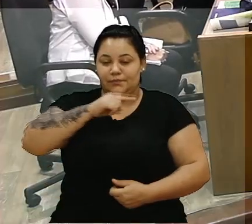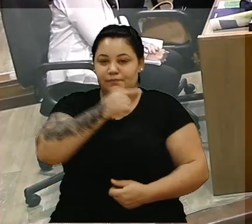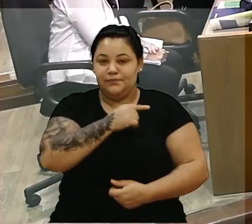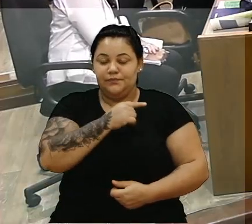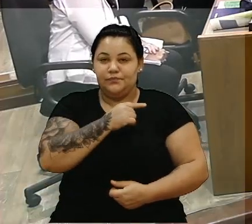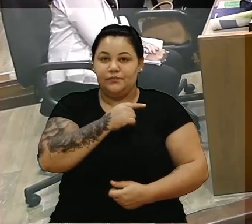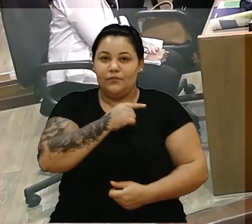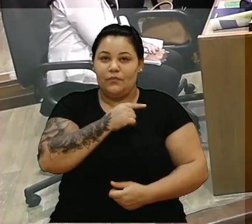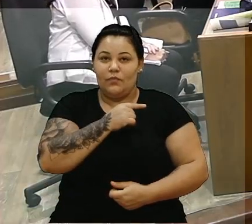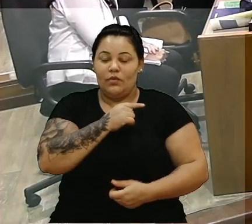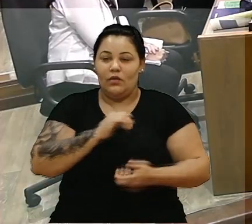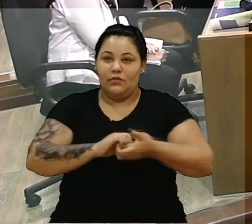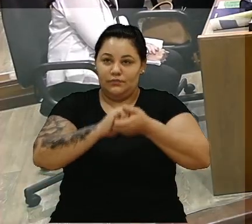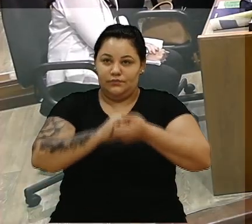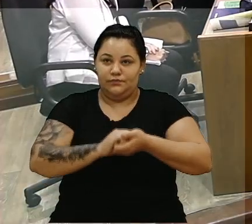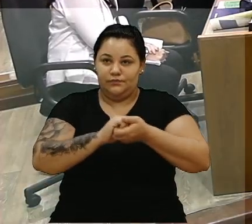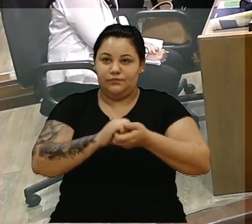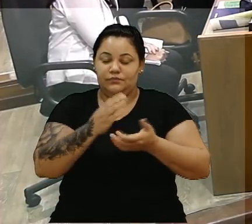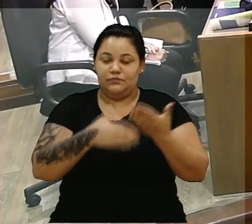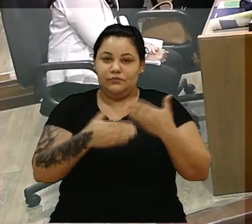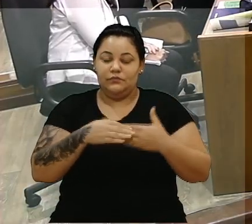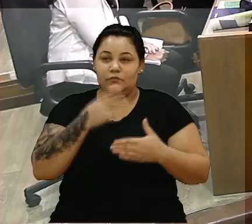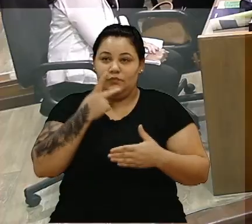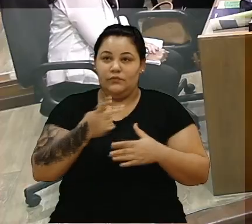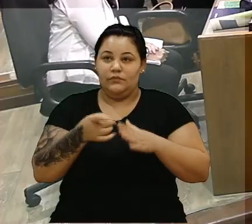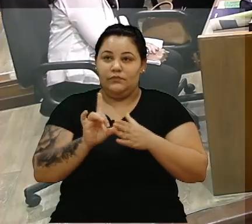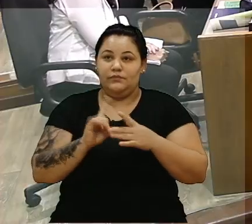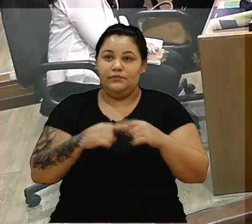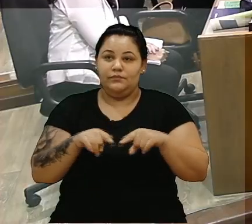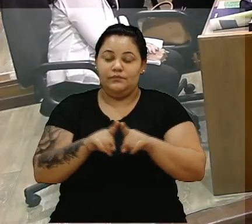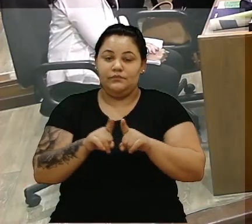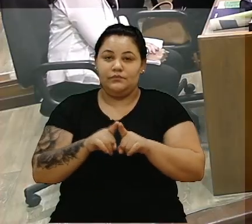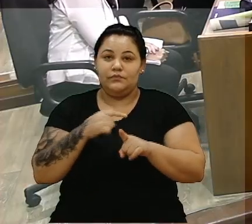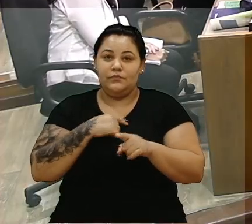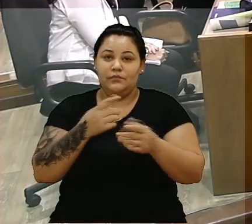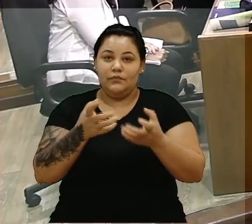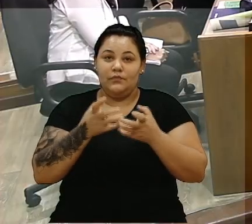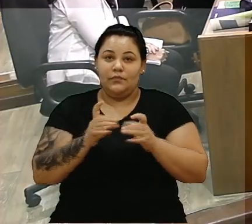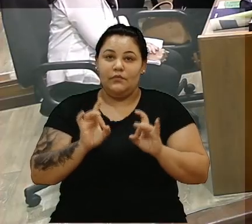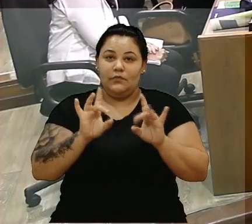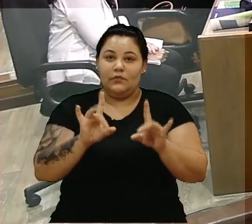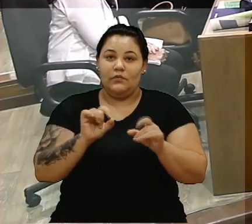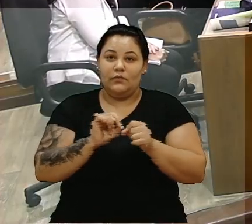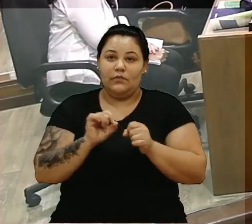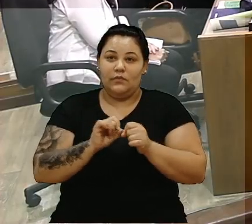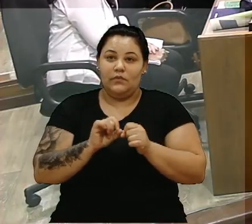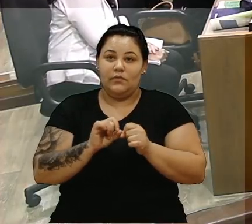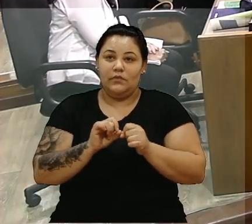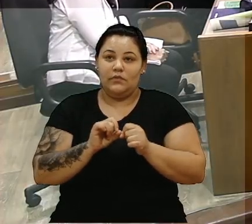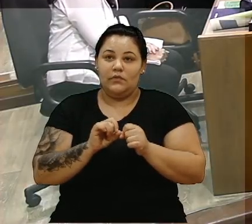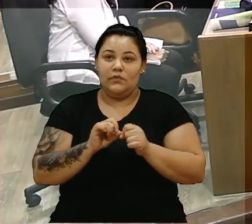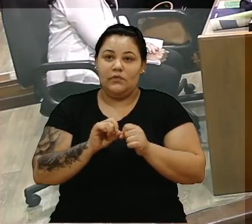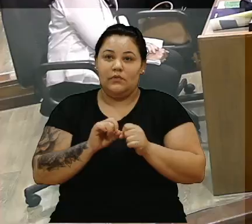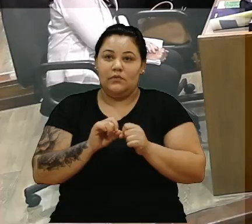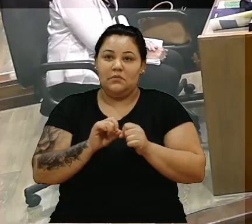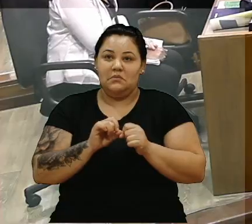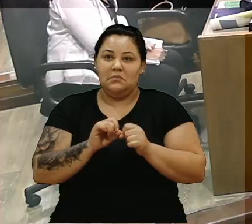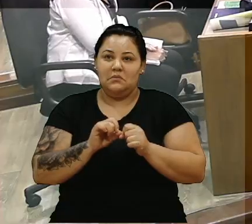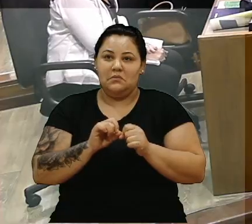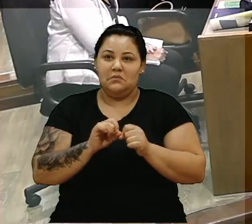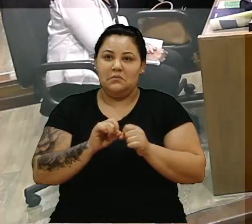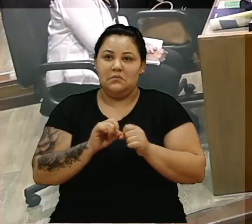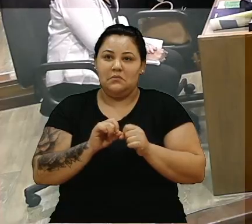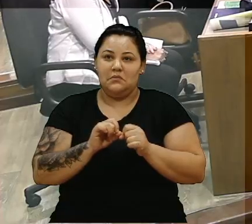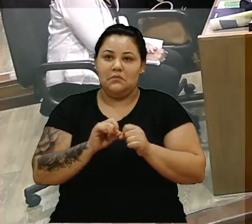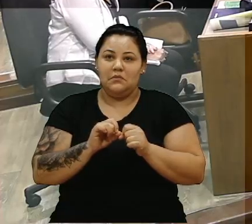membros Peço a palavra, senhor que presidente. também se manifestaram. E gostaria apenas de fazer um apontamento aqui, ouvindo as Peço a demandas, palavra, presidente. que